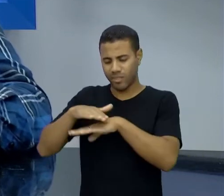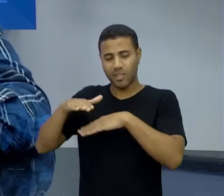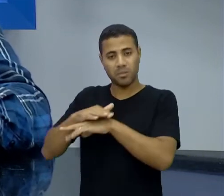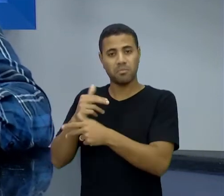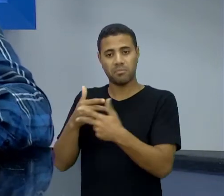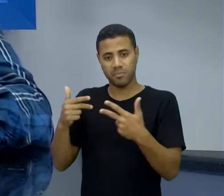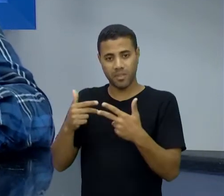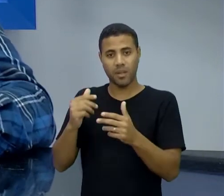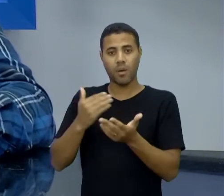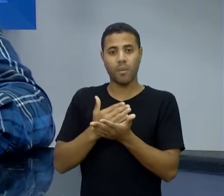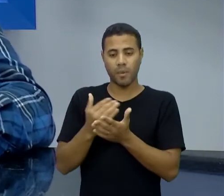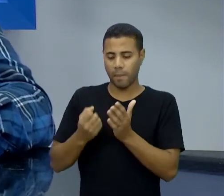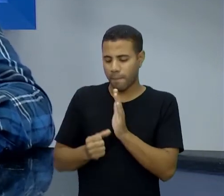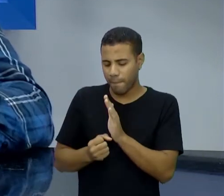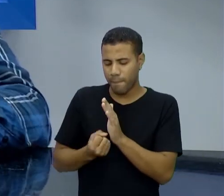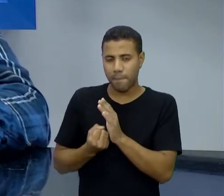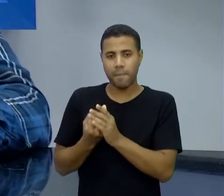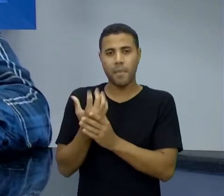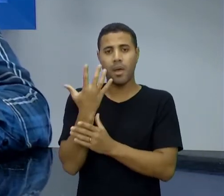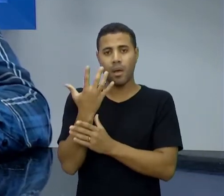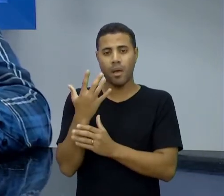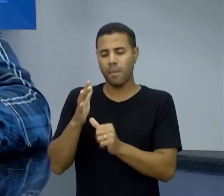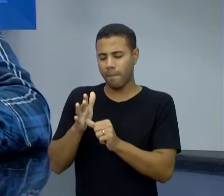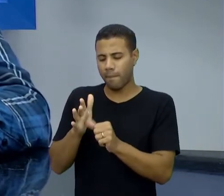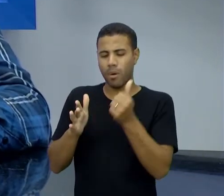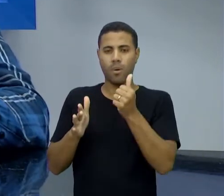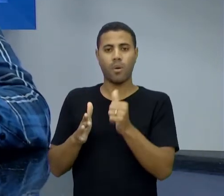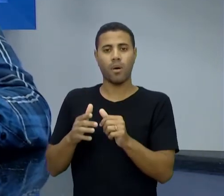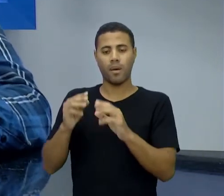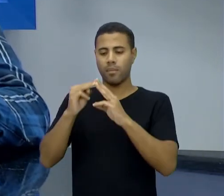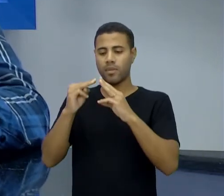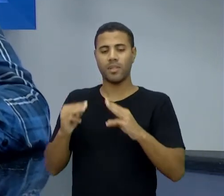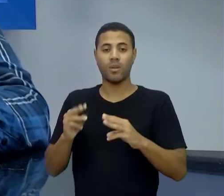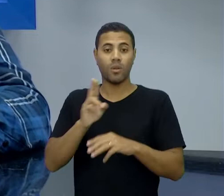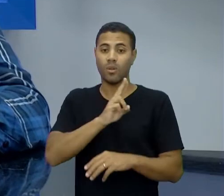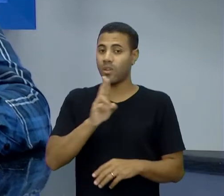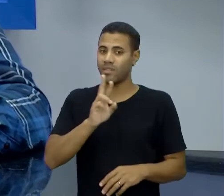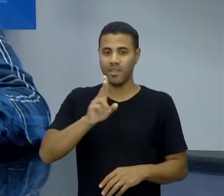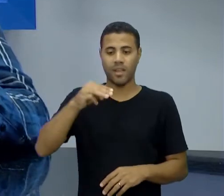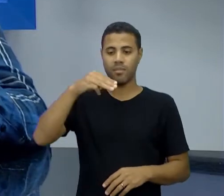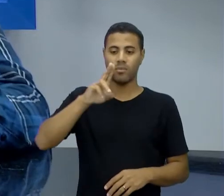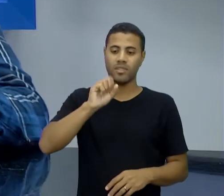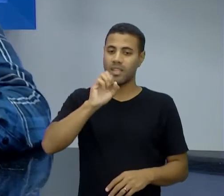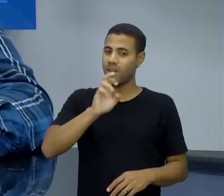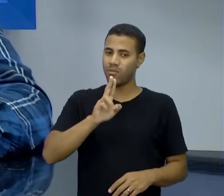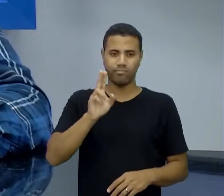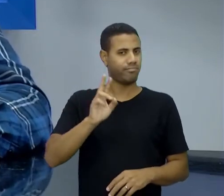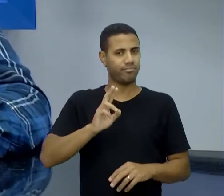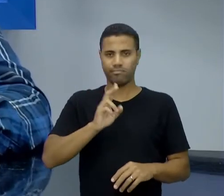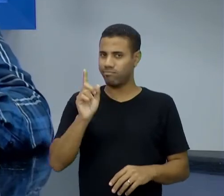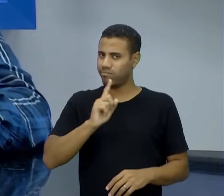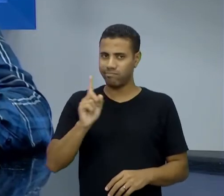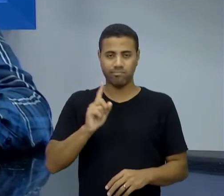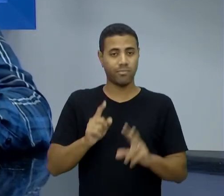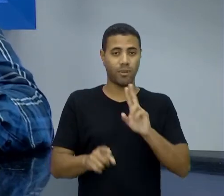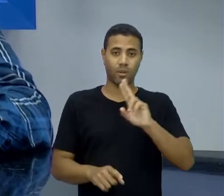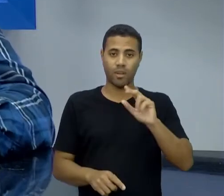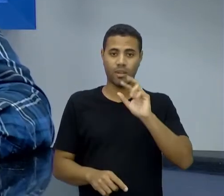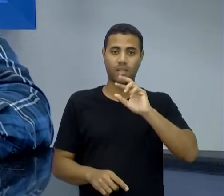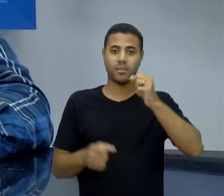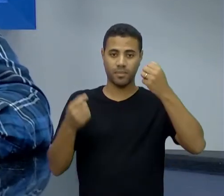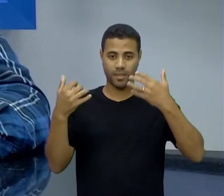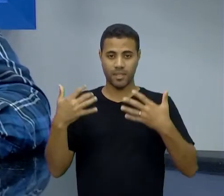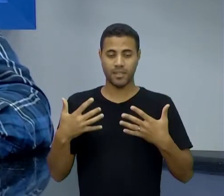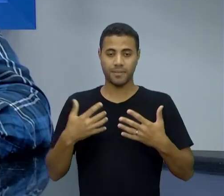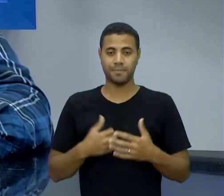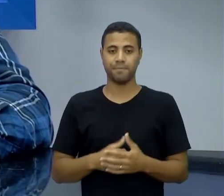os primeiros museus, tá? Mas eles não tinham esse nome, eles eram um pouco diferentes. Vamos entender esse conceito pensando